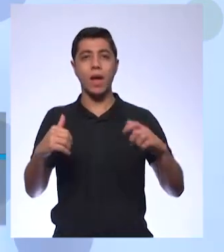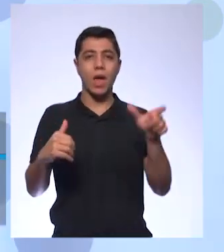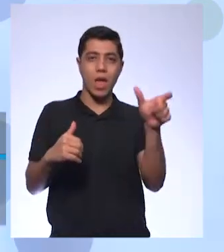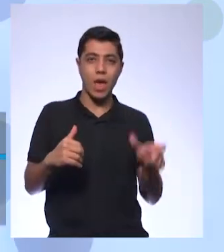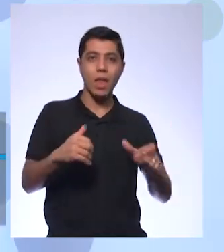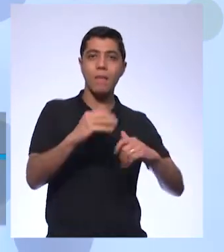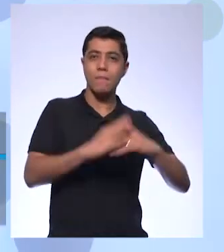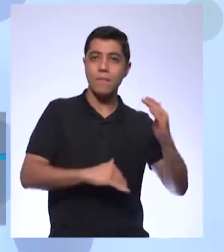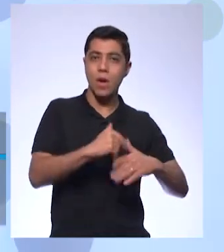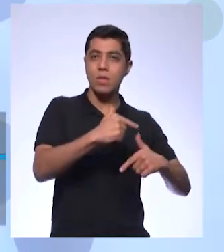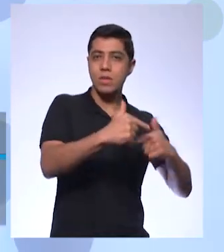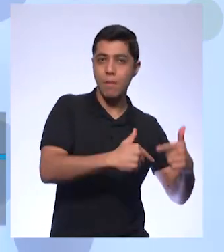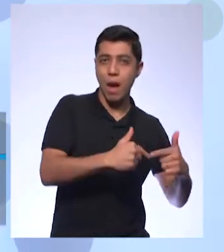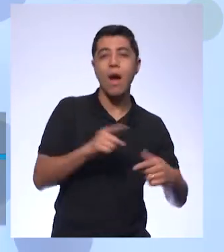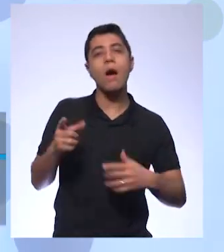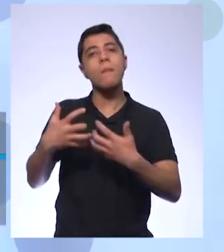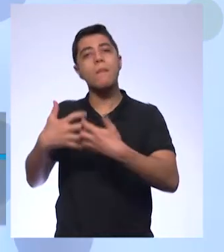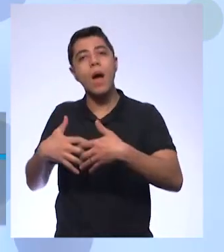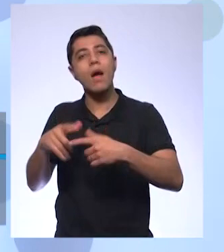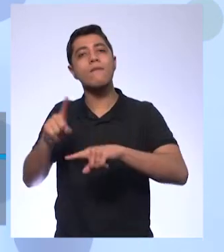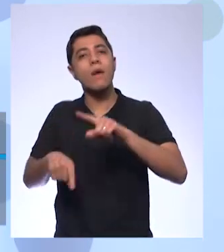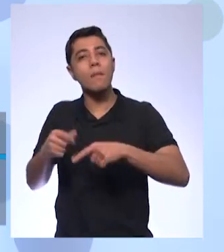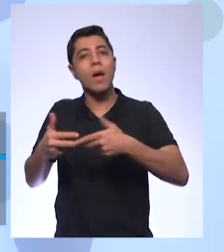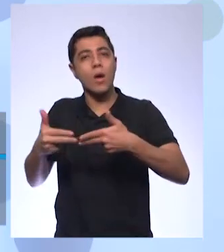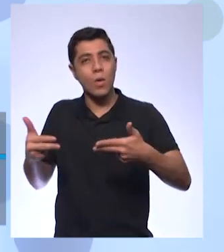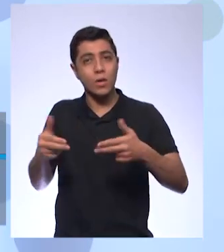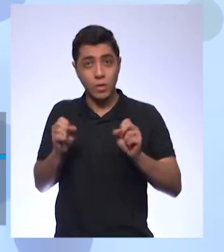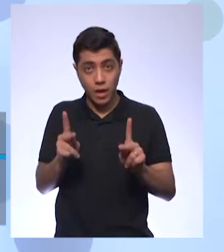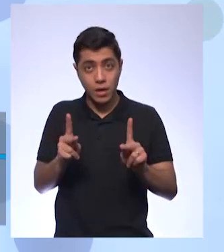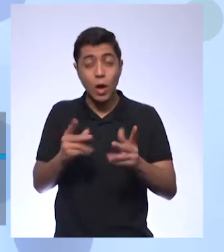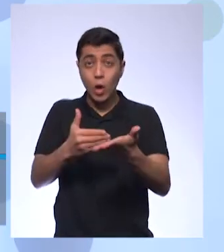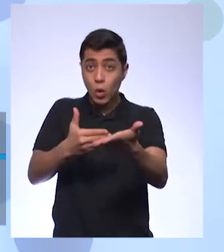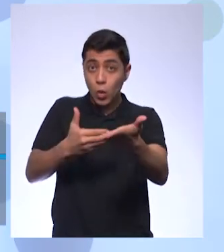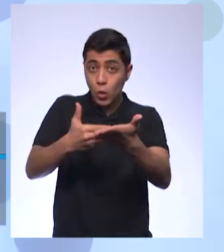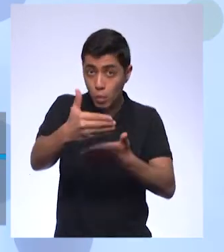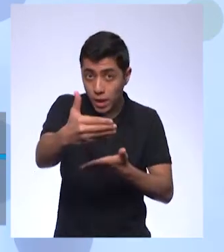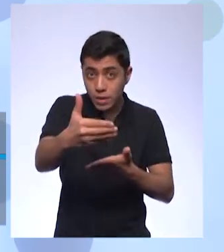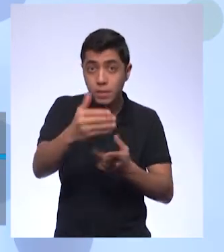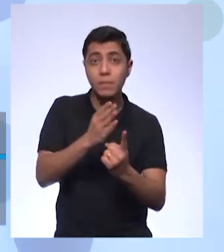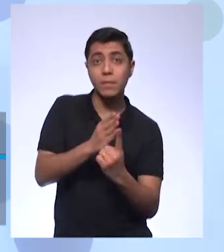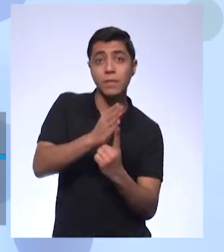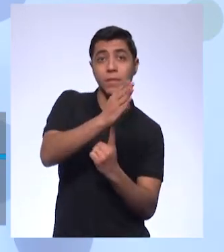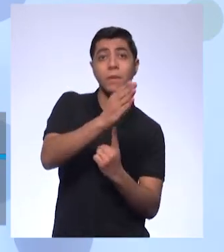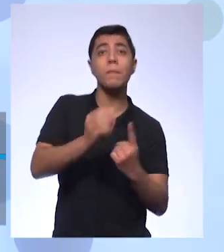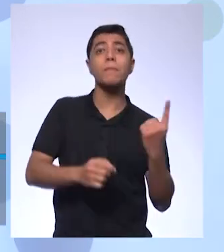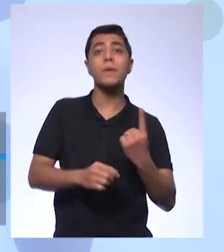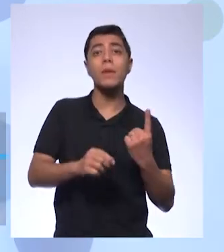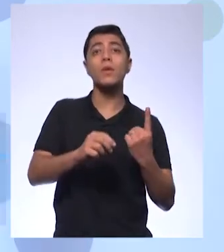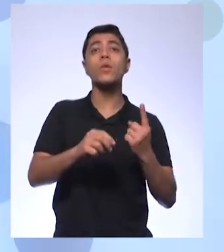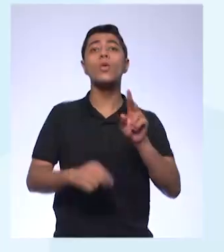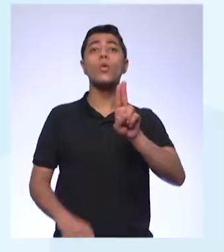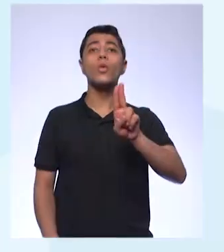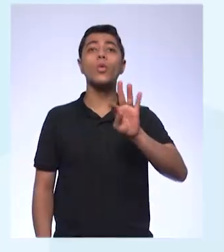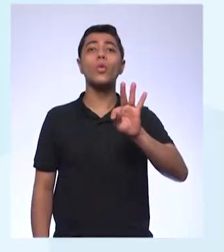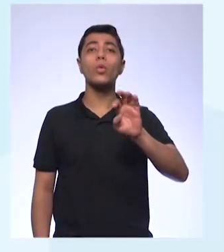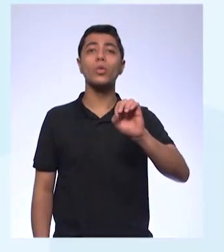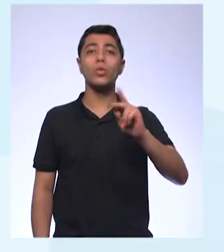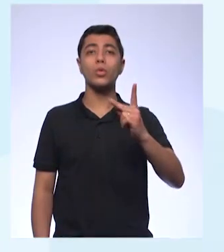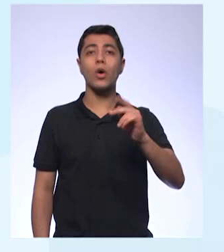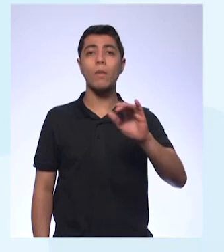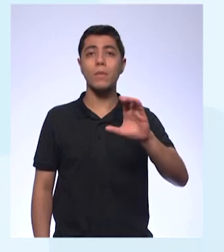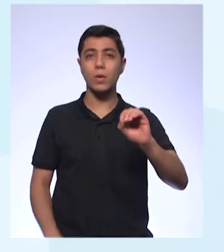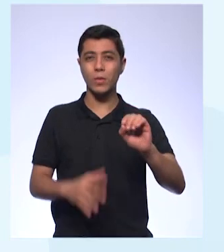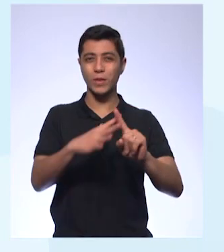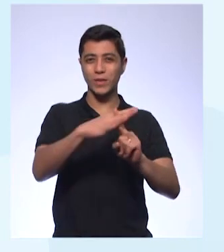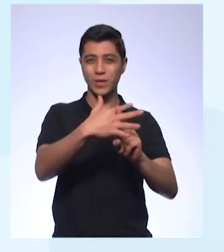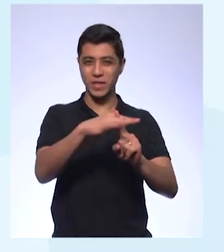e meios de produção. Vamos começar com os utópicos? Vamos dar uma olhadinha nas teorias do Charles Fourier.